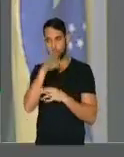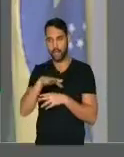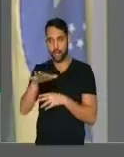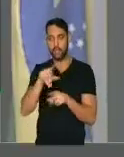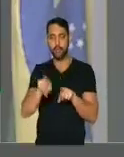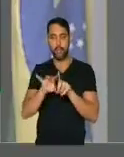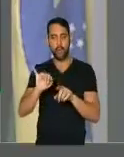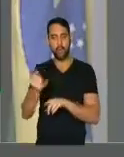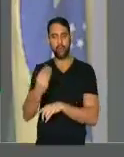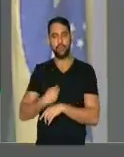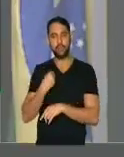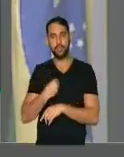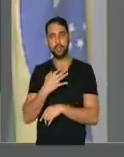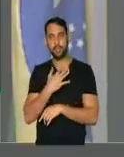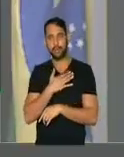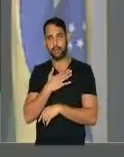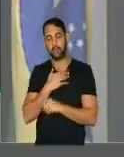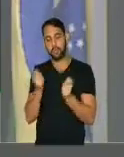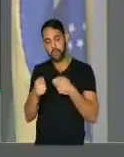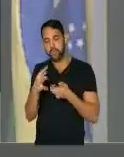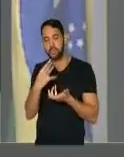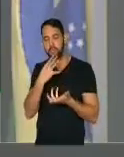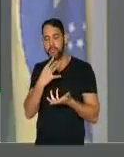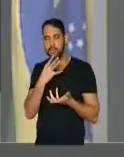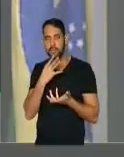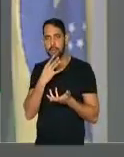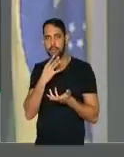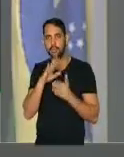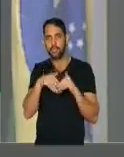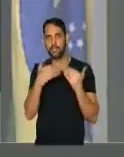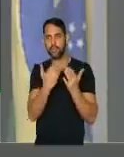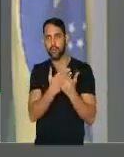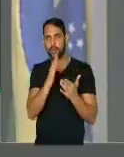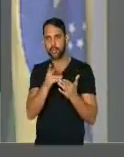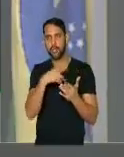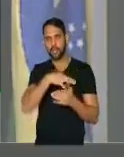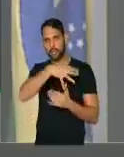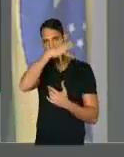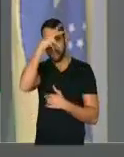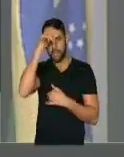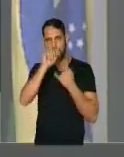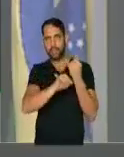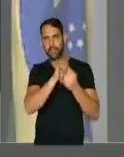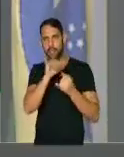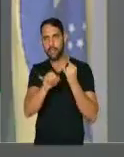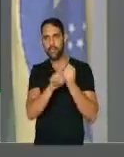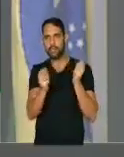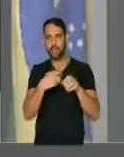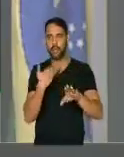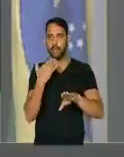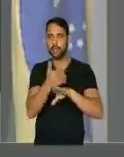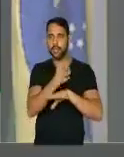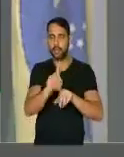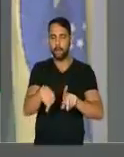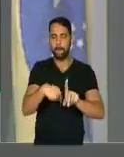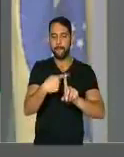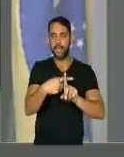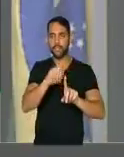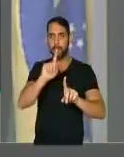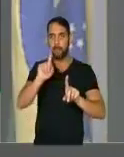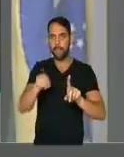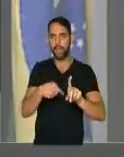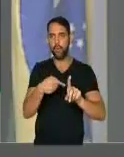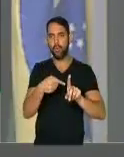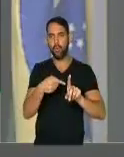justamente também a oportunidade que eu pude conhecer de escolas já na Amazônia, através da internet, que puderam ter acesso a mais de